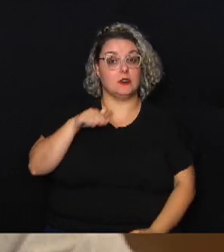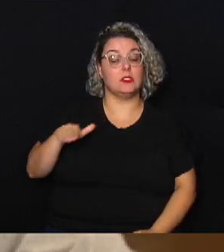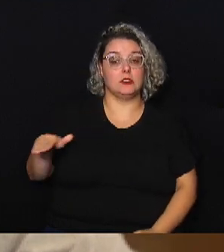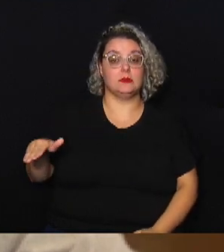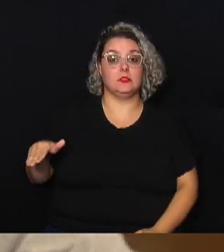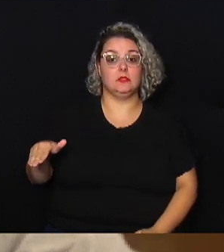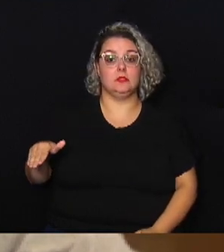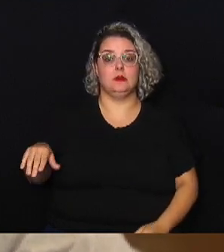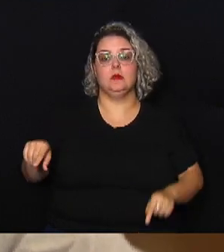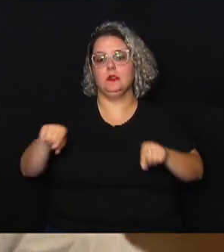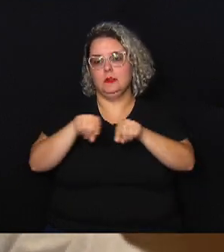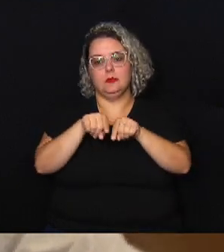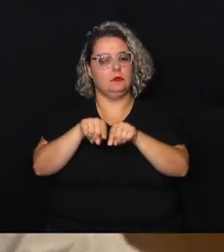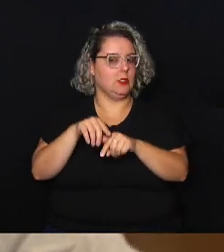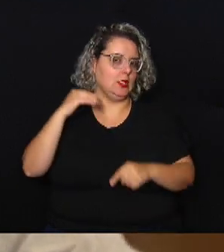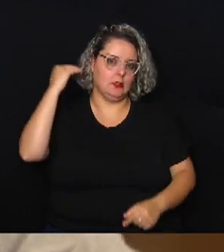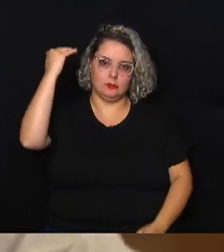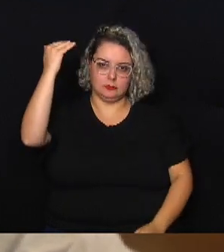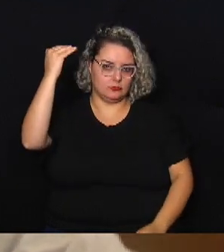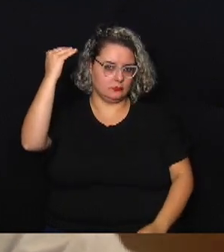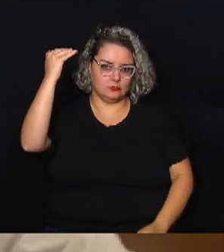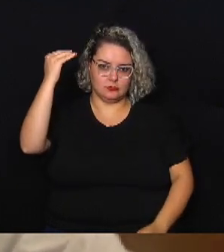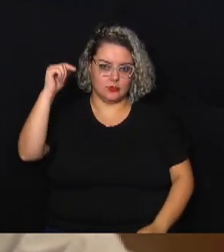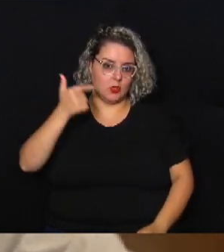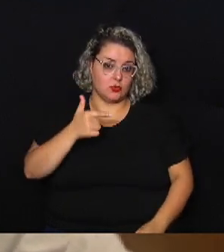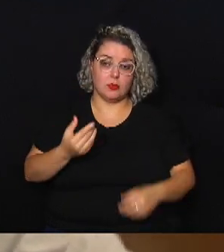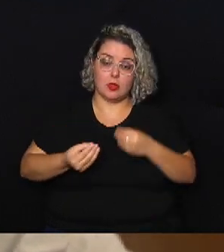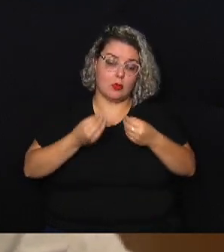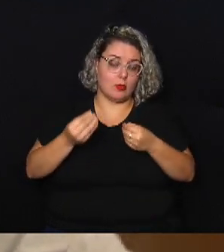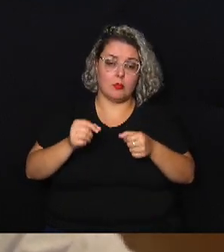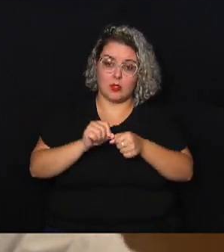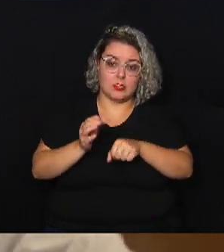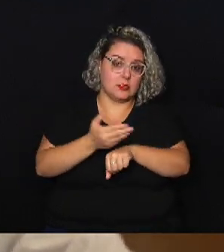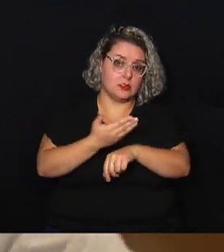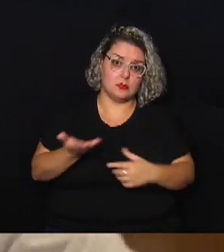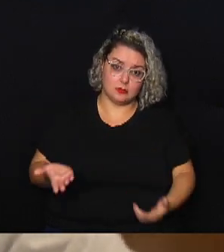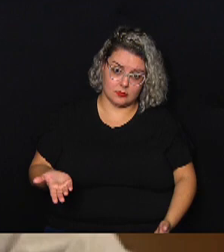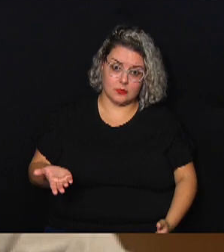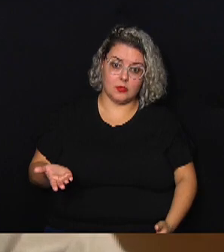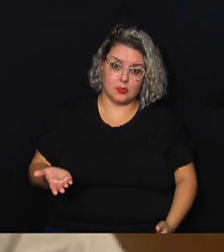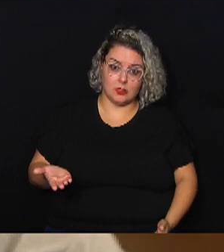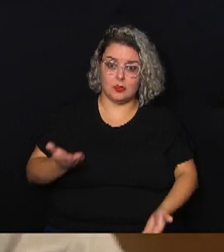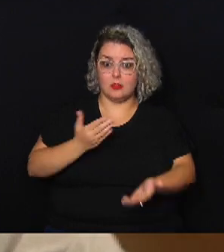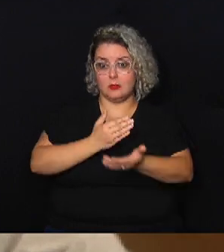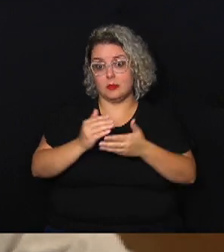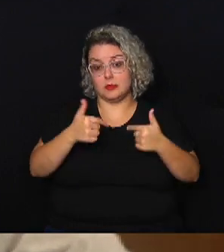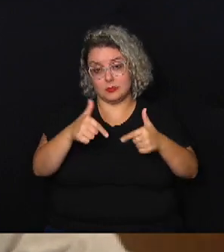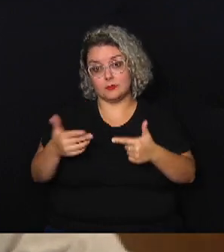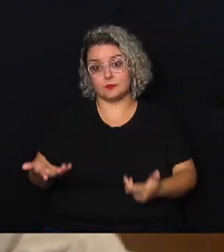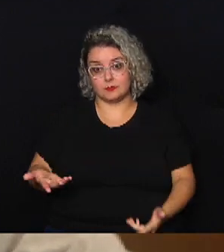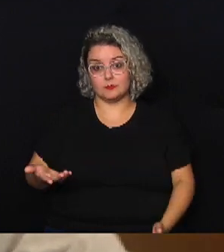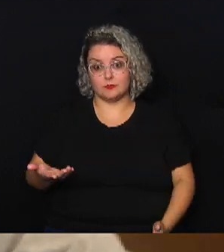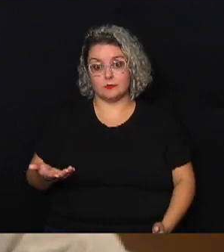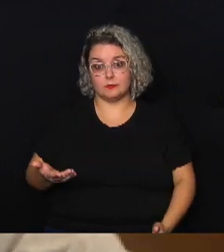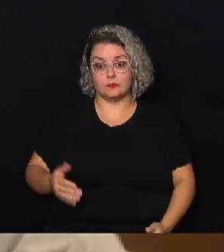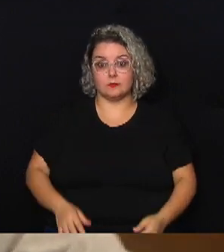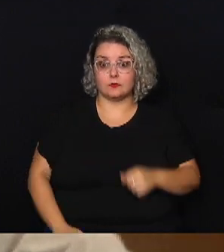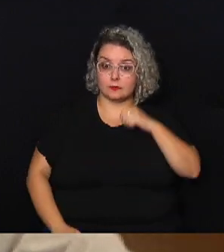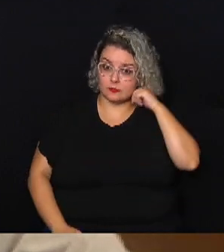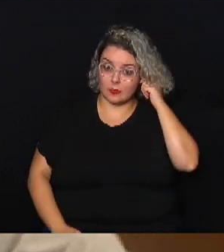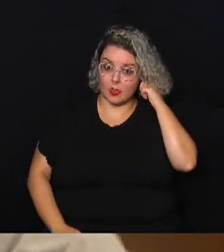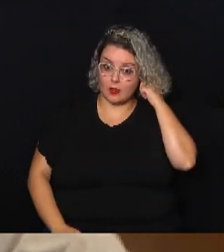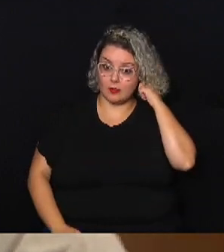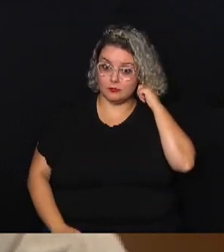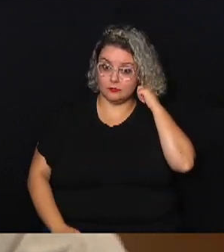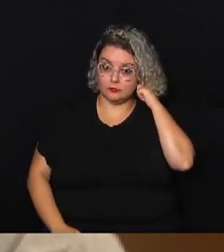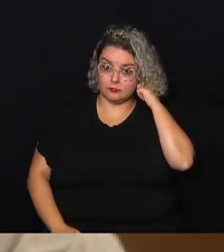E também adultos que não tiveram condições de fazer antes, né? E é quando começam a trabalhar, né? Então, aqueles adultos que já começaram a